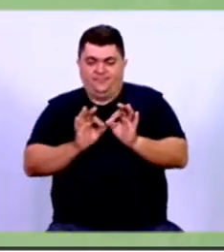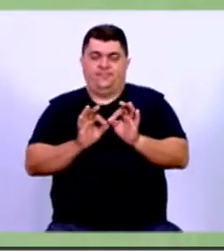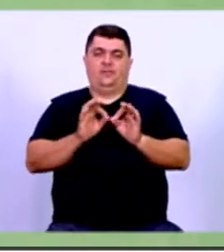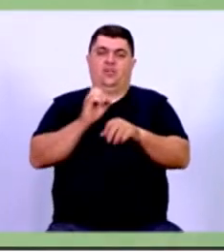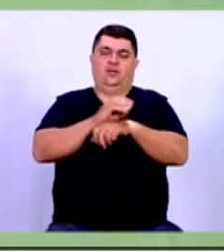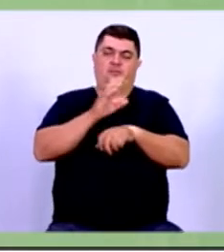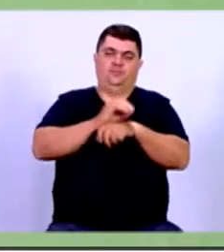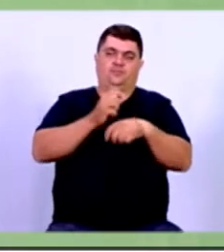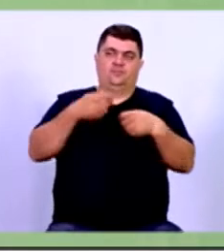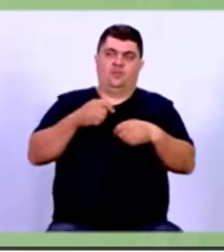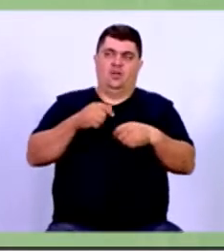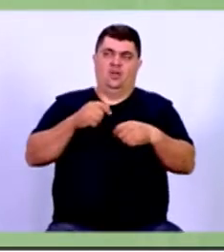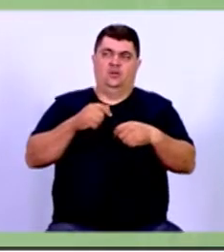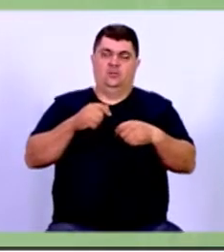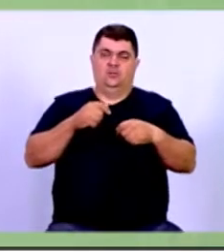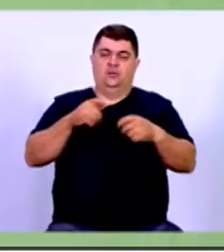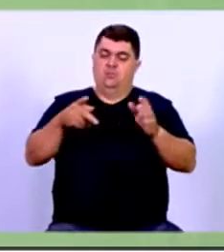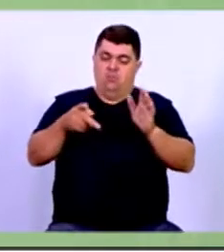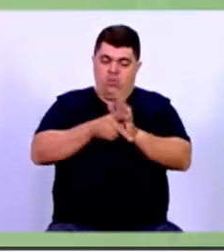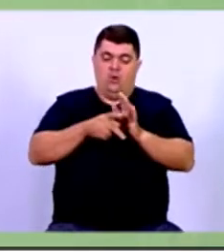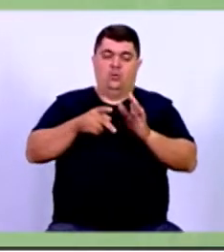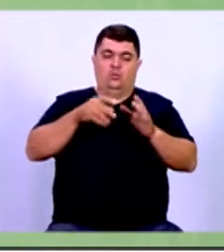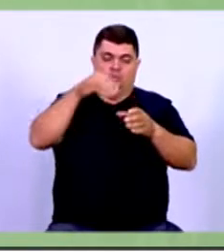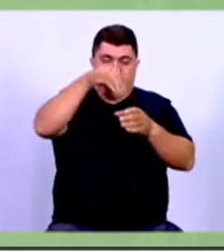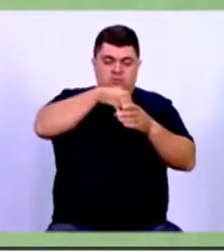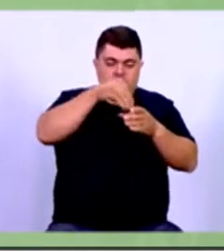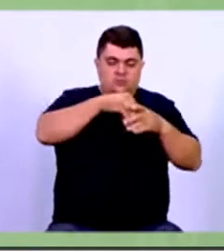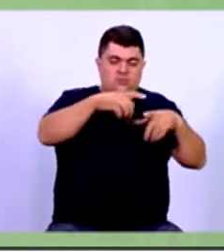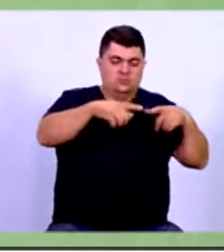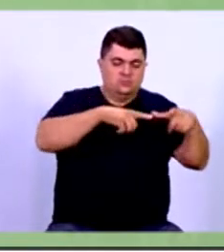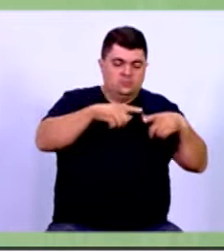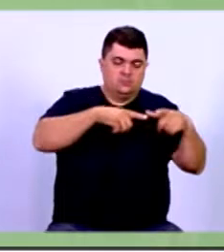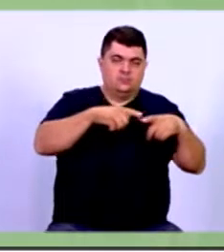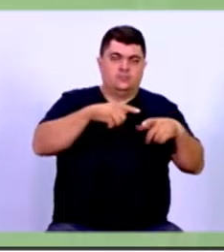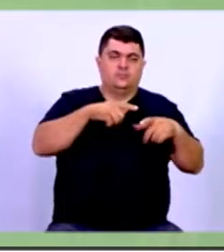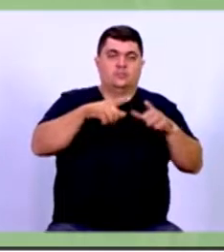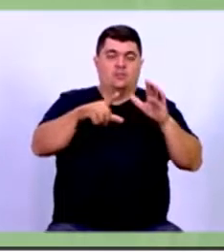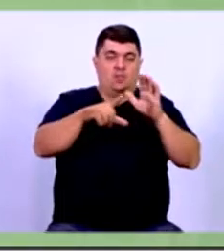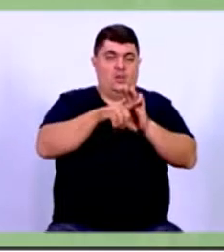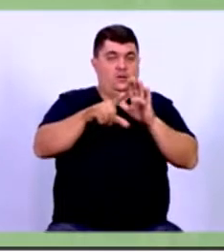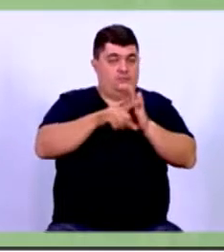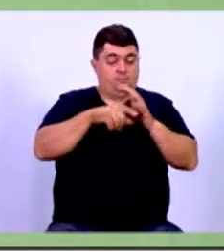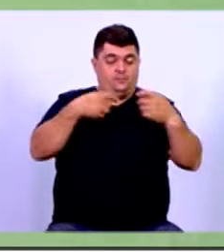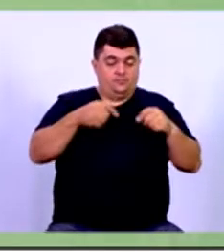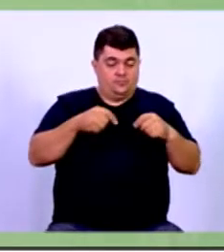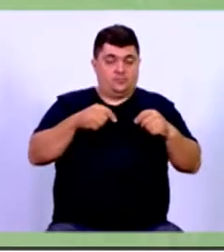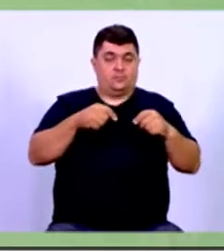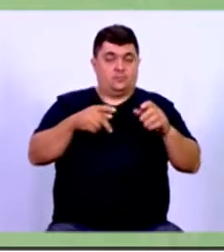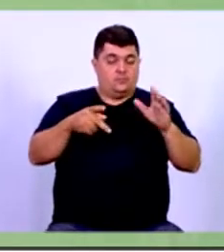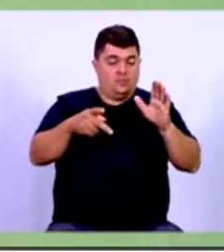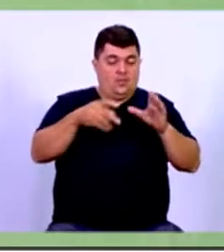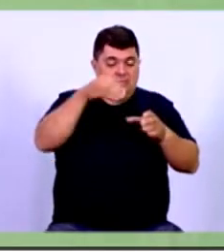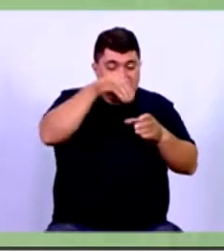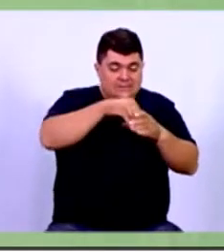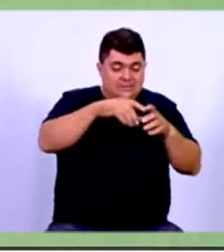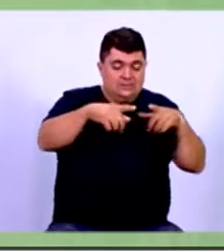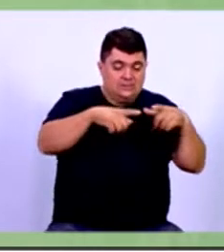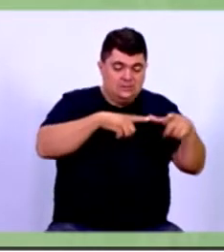Ele é desenvolvido no ambiente de trabalho, então o estágio, para a lei, ele tem que ser realizado